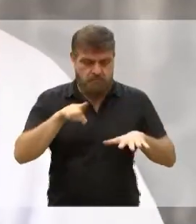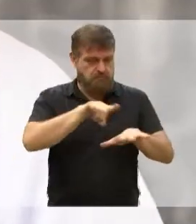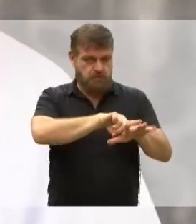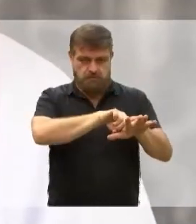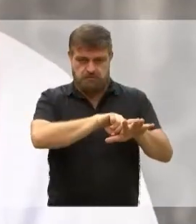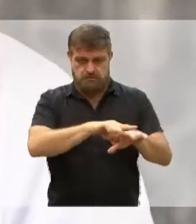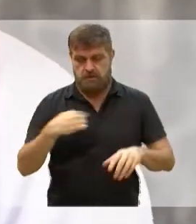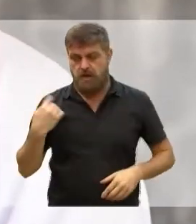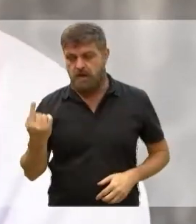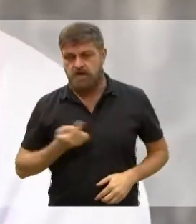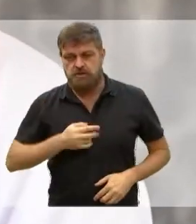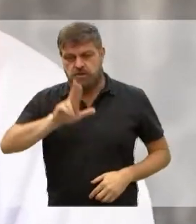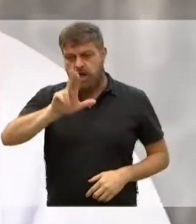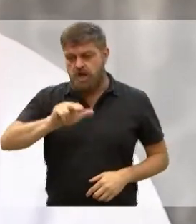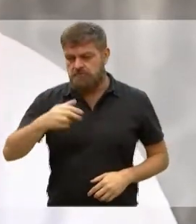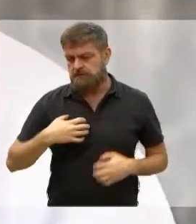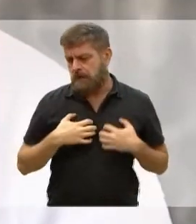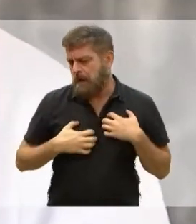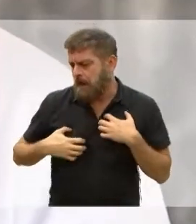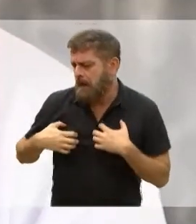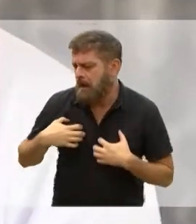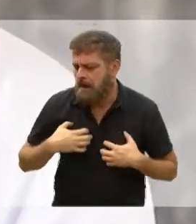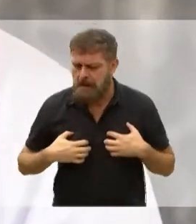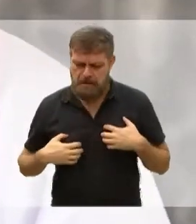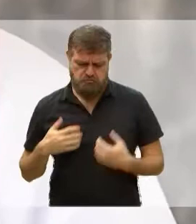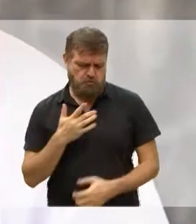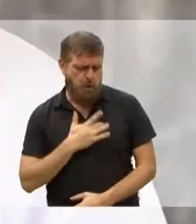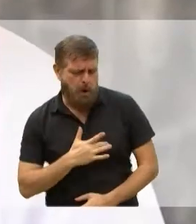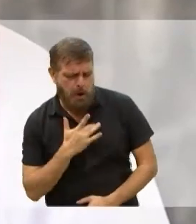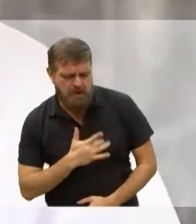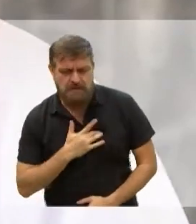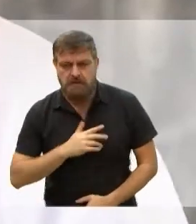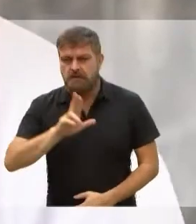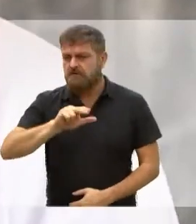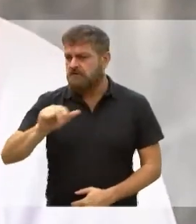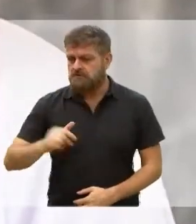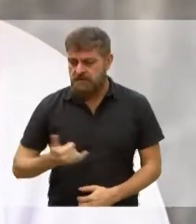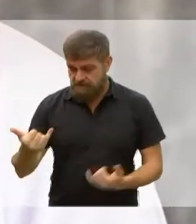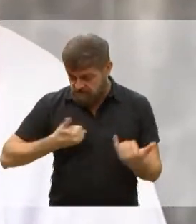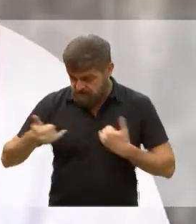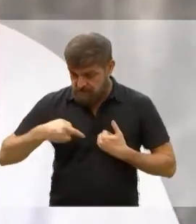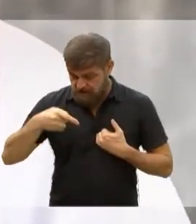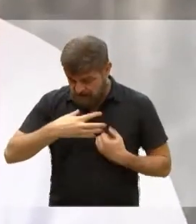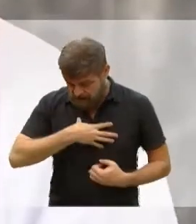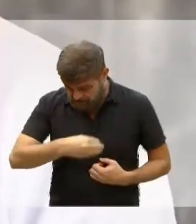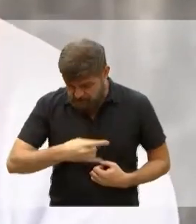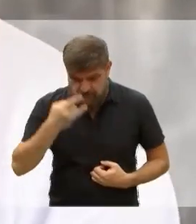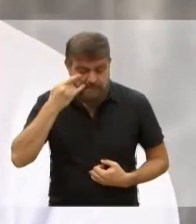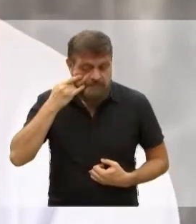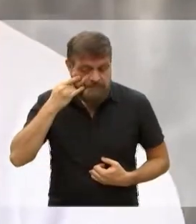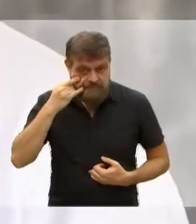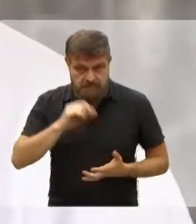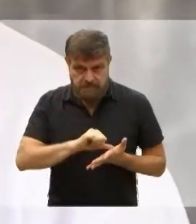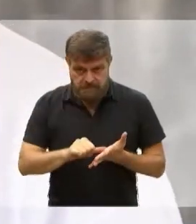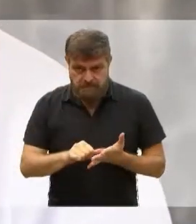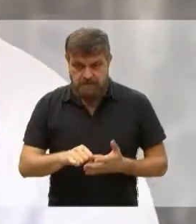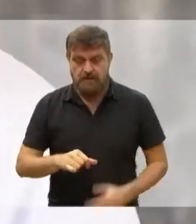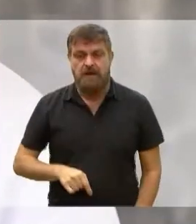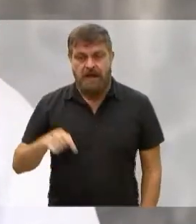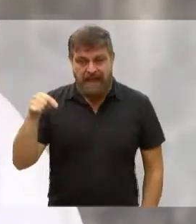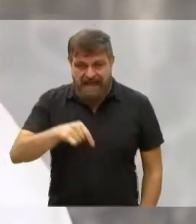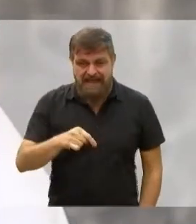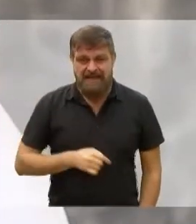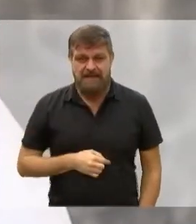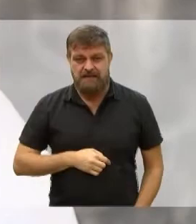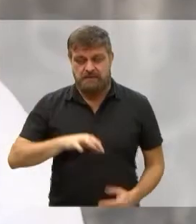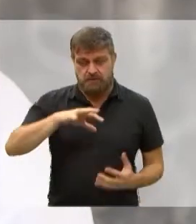e nós nunca nos abatemos com a notícia da síndrome de Down. O Rafa é o segundo caso na medicina mundial de